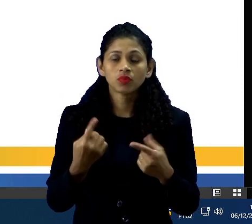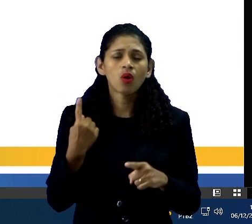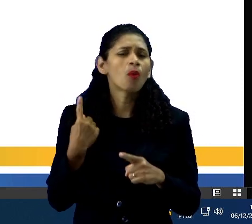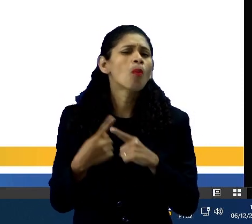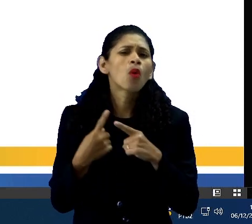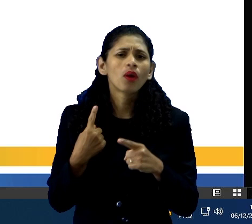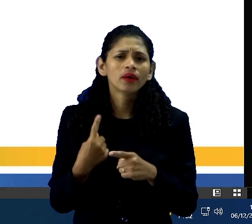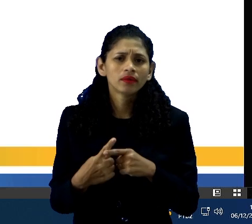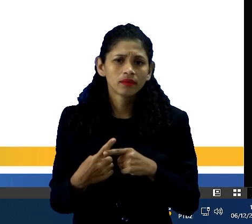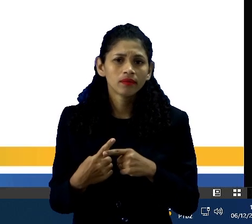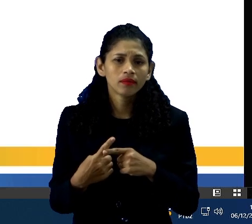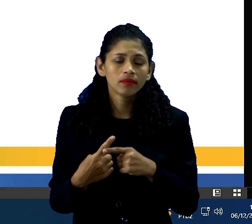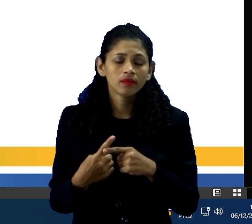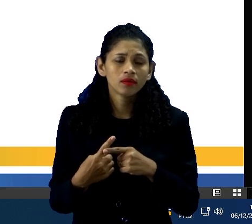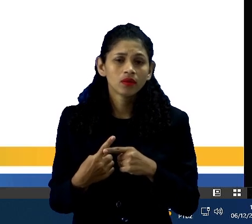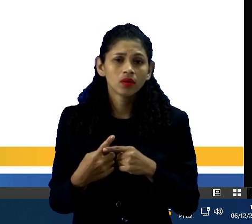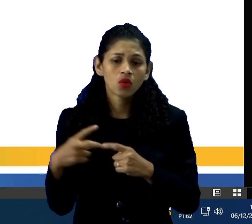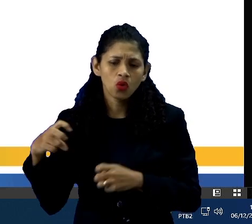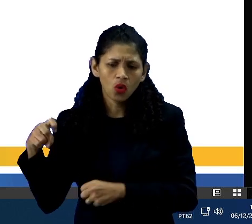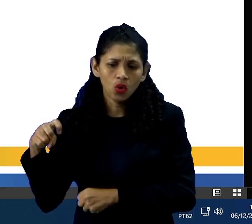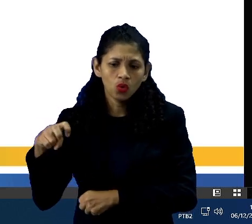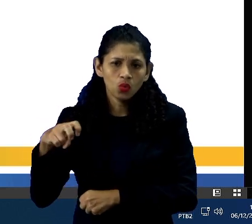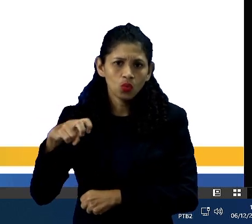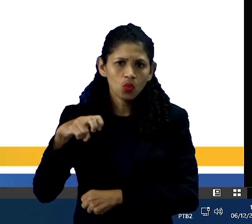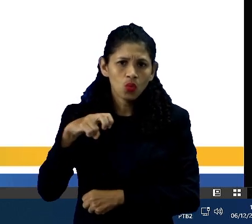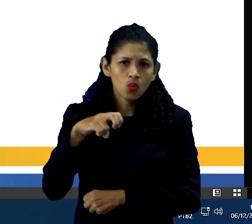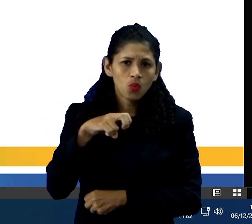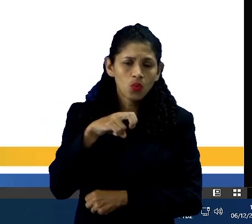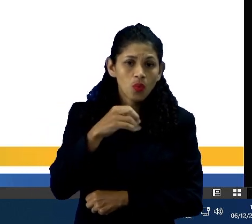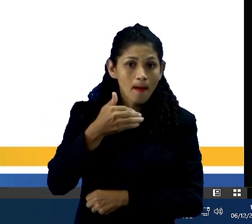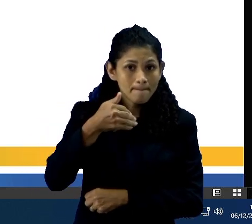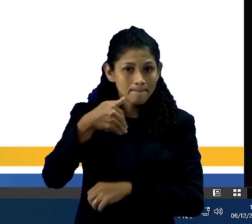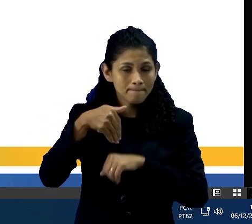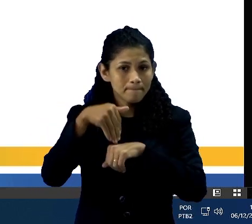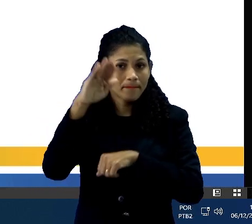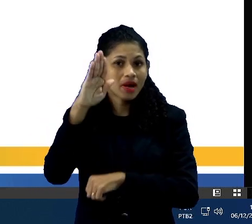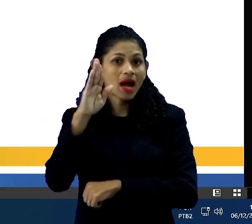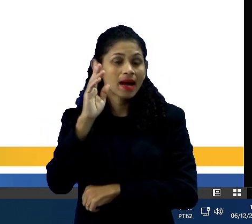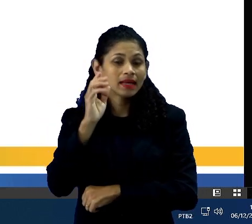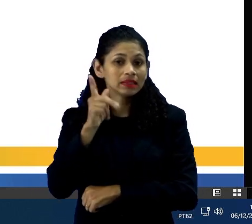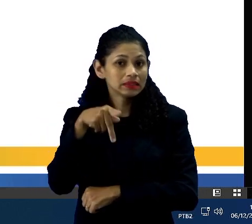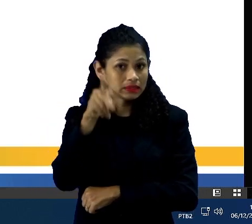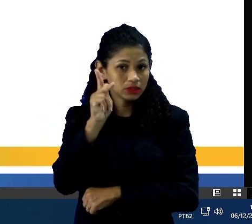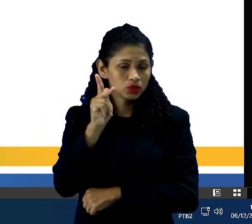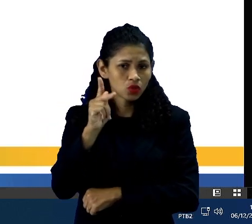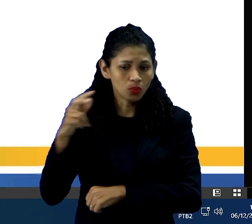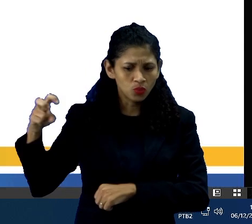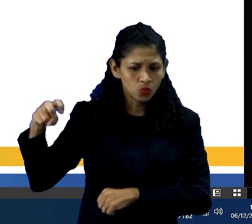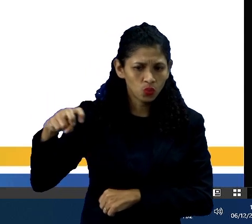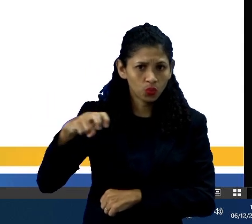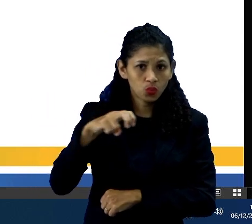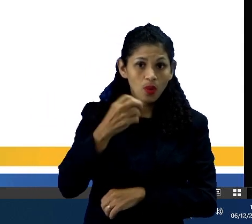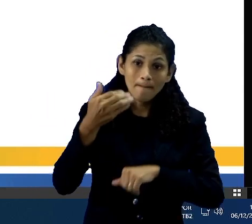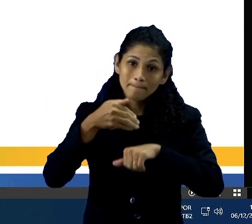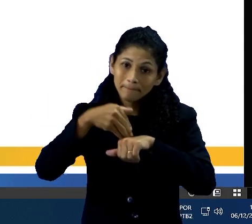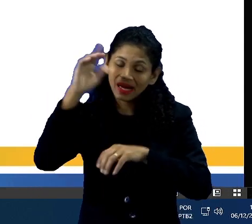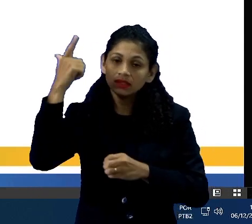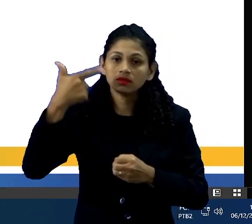Quanto mais quilômetros um veículo percorrer, maior o consumo de combustível para realizar o